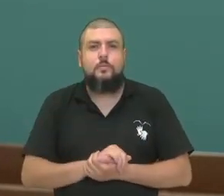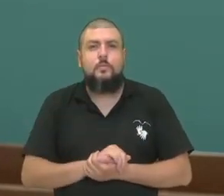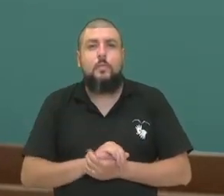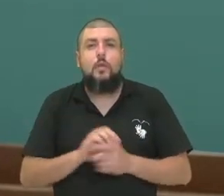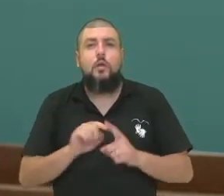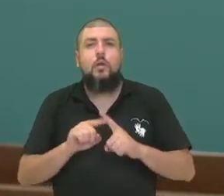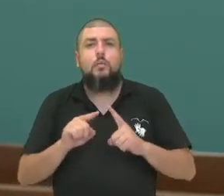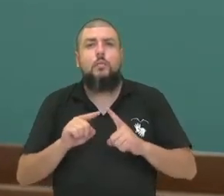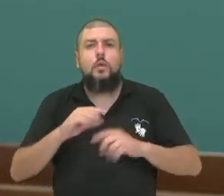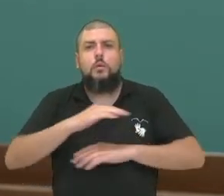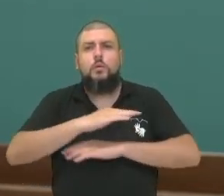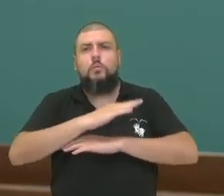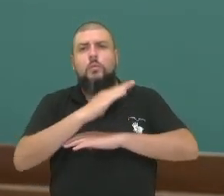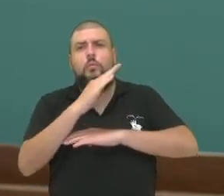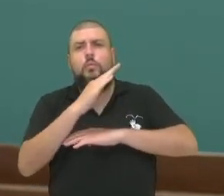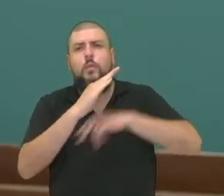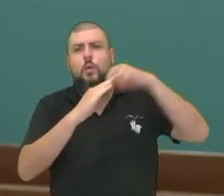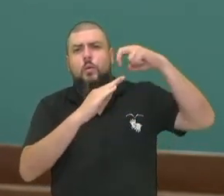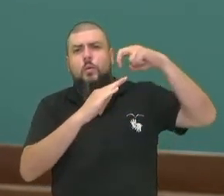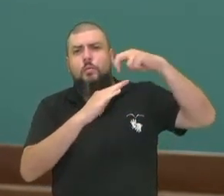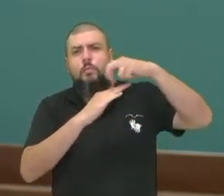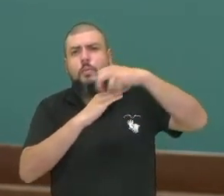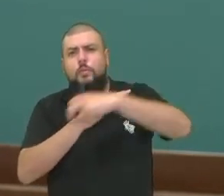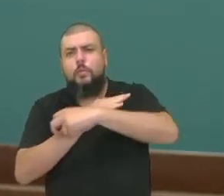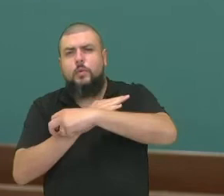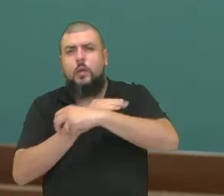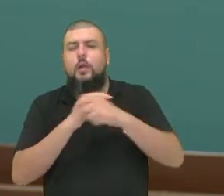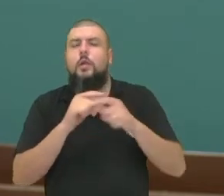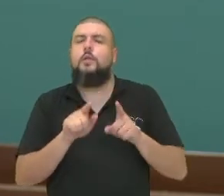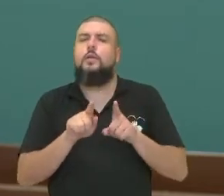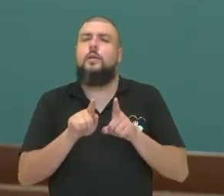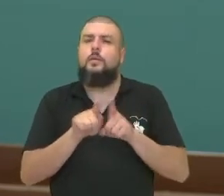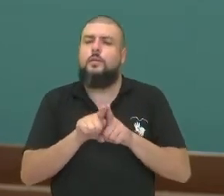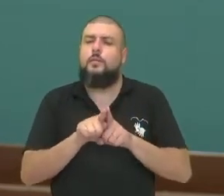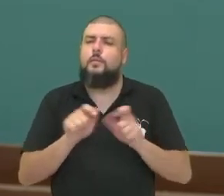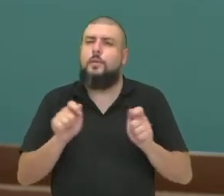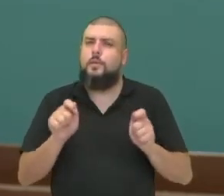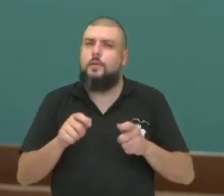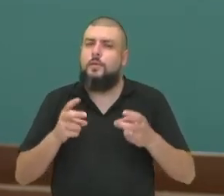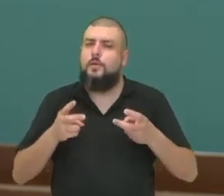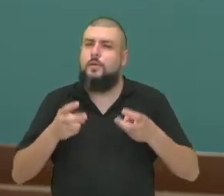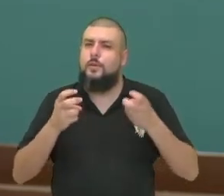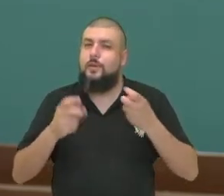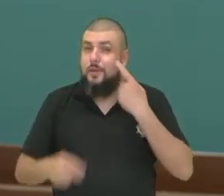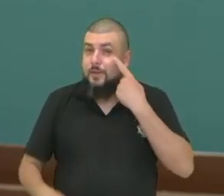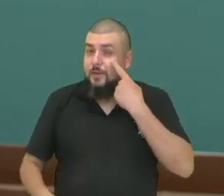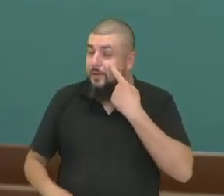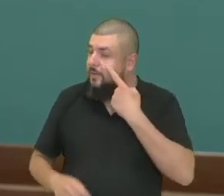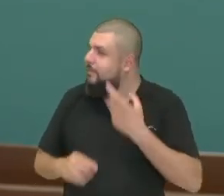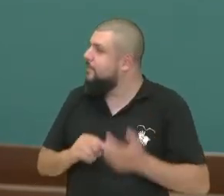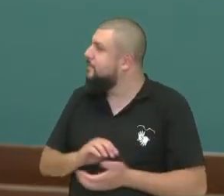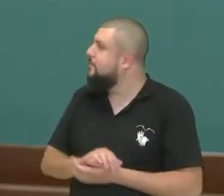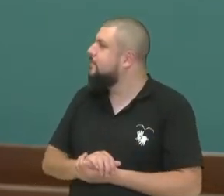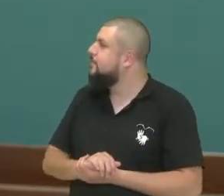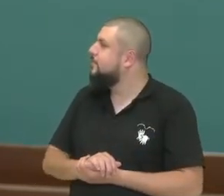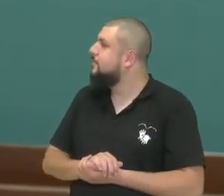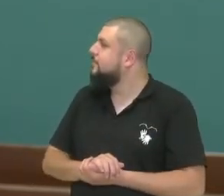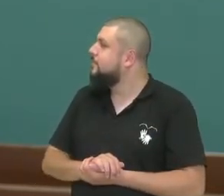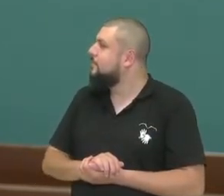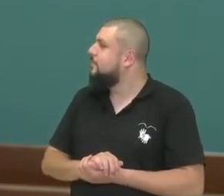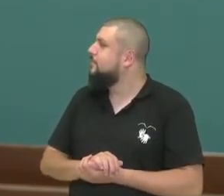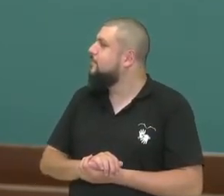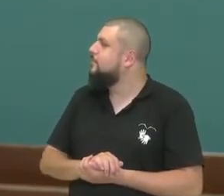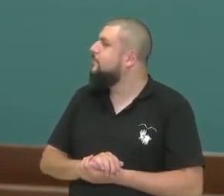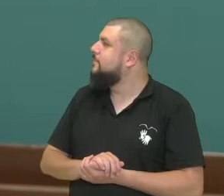a inclinação tem outras várias situações também que a gente pode observar como aqui na escada né a gente tem ali uma lá em